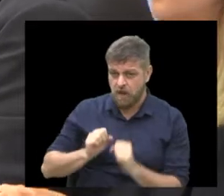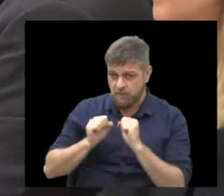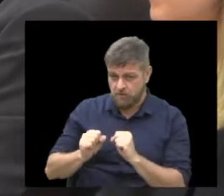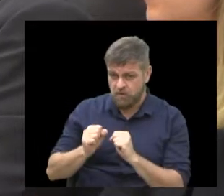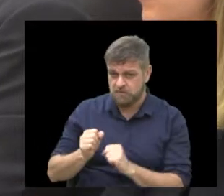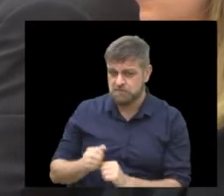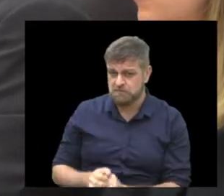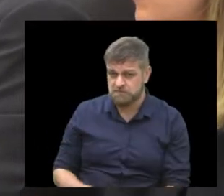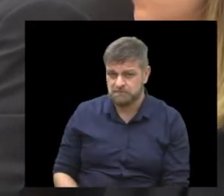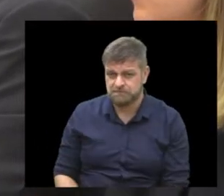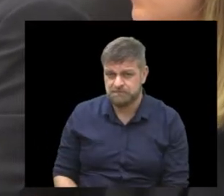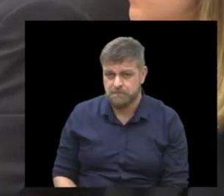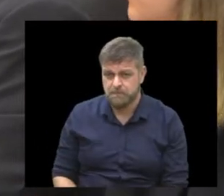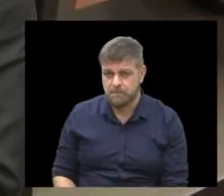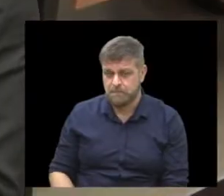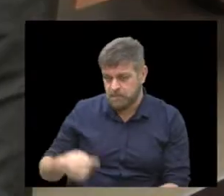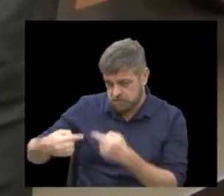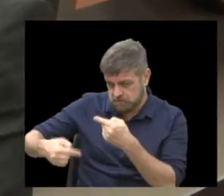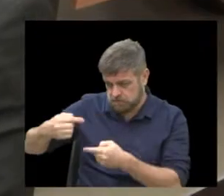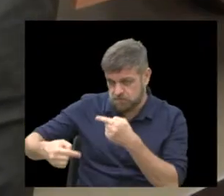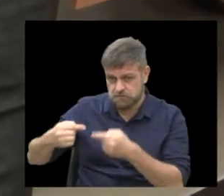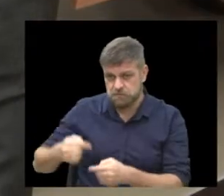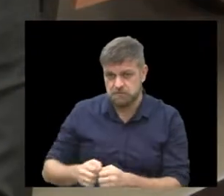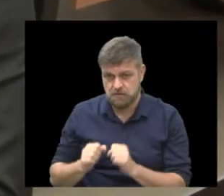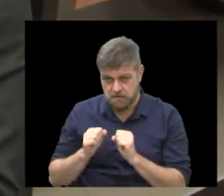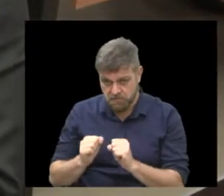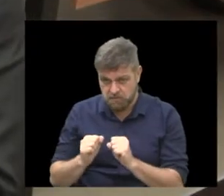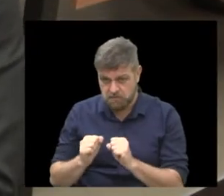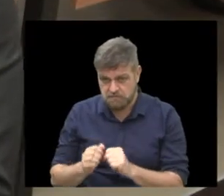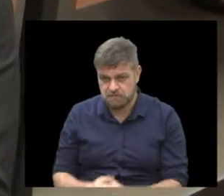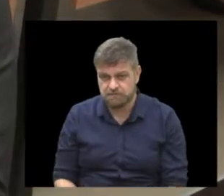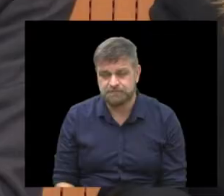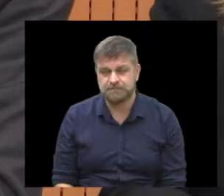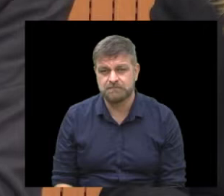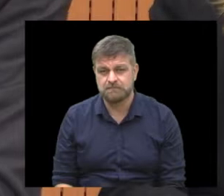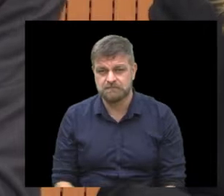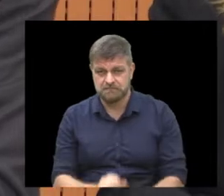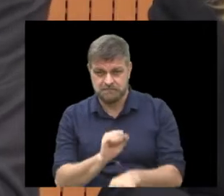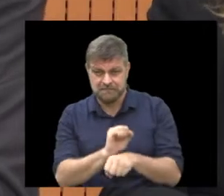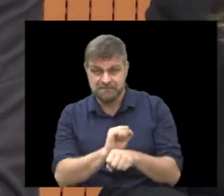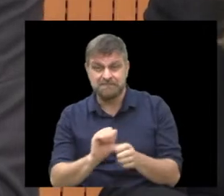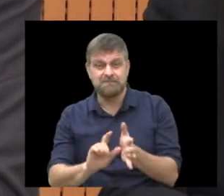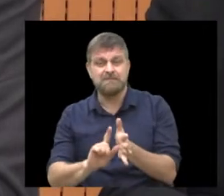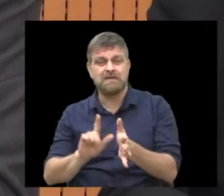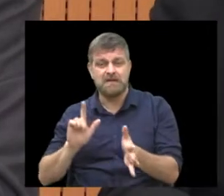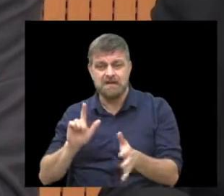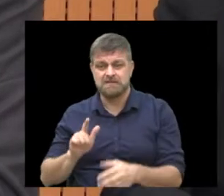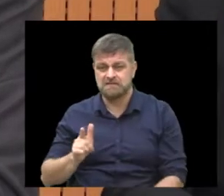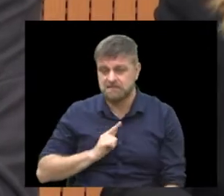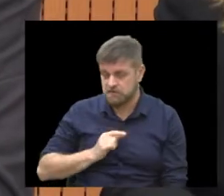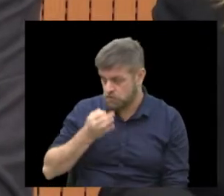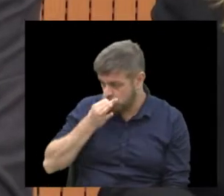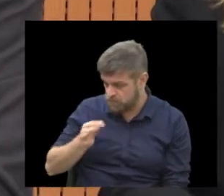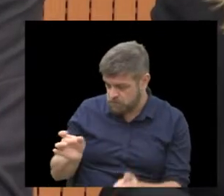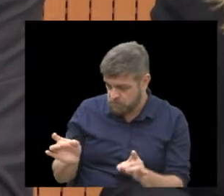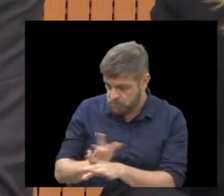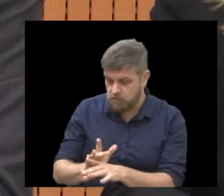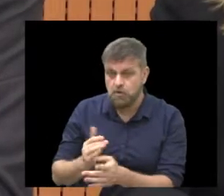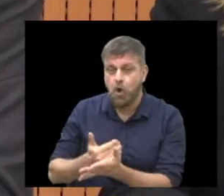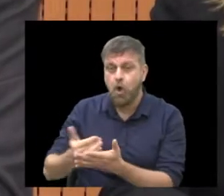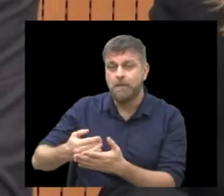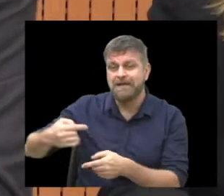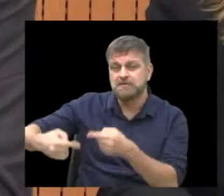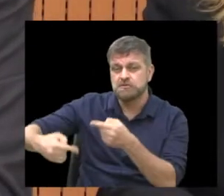permitisse, eu queria discutir essa matéria. Podemos só colocar em discussão, vereador, antes? Tá. Com parecer favorável à moção, moção